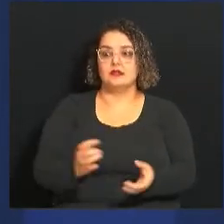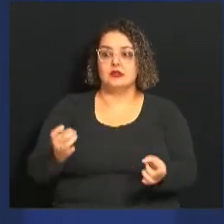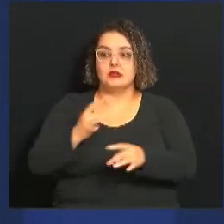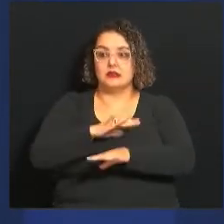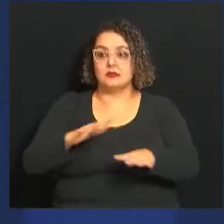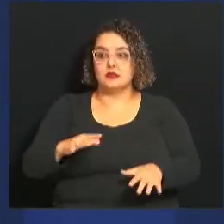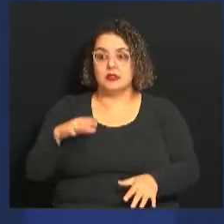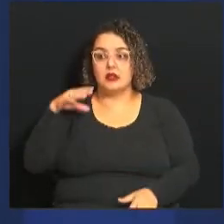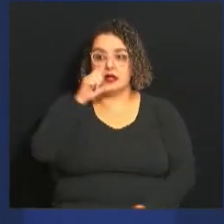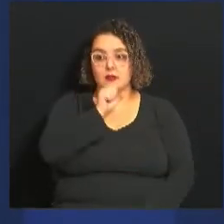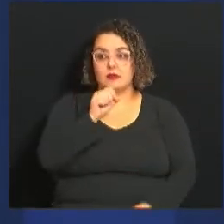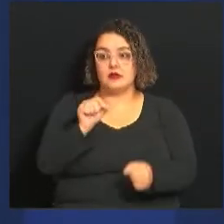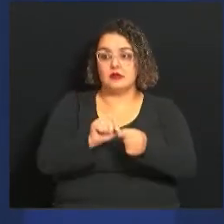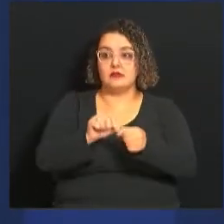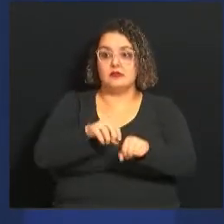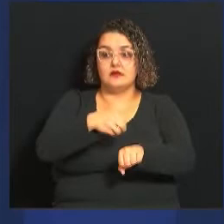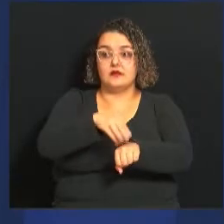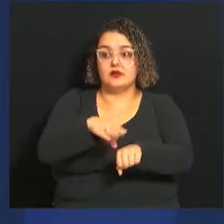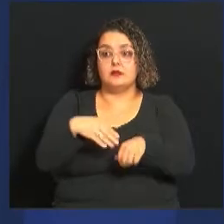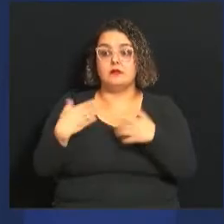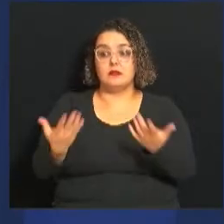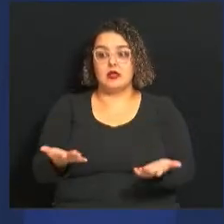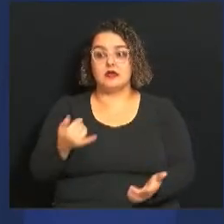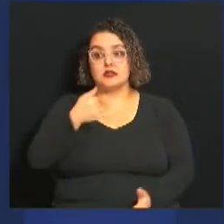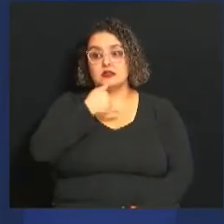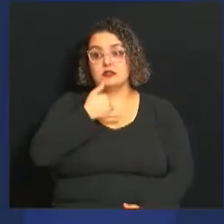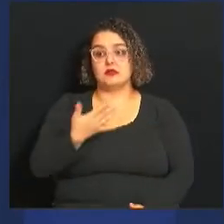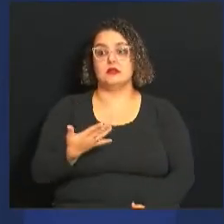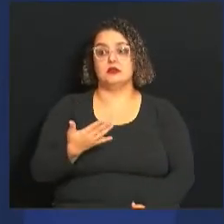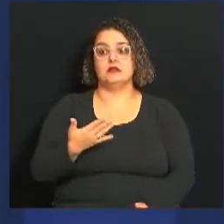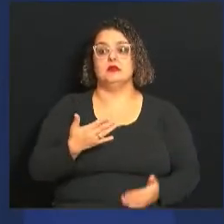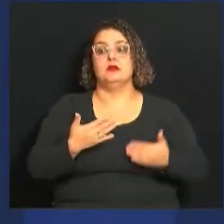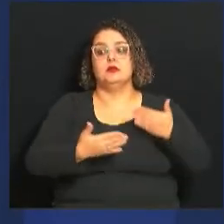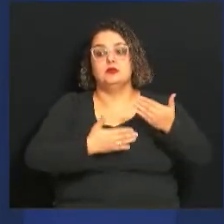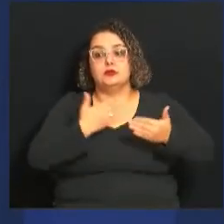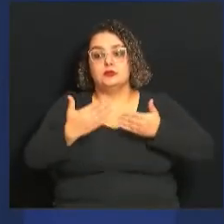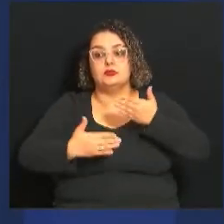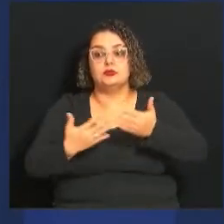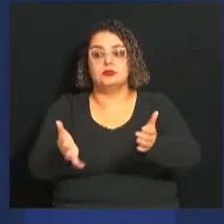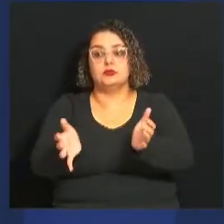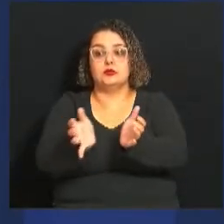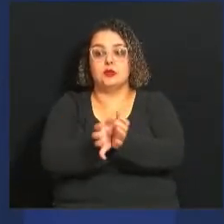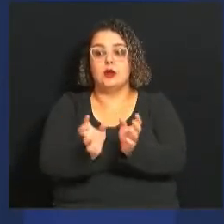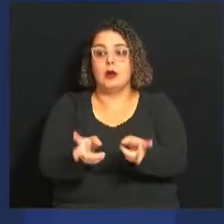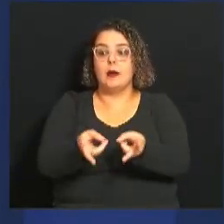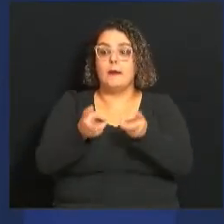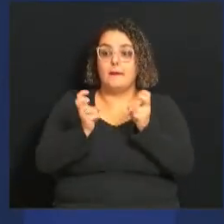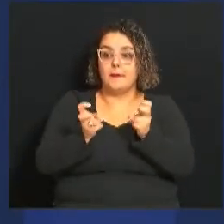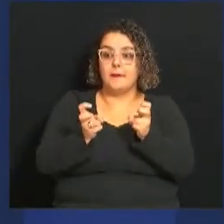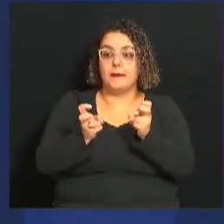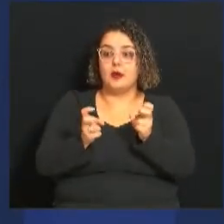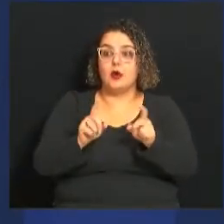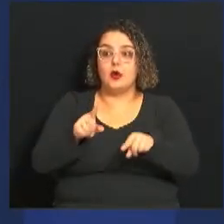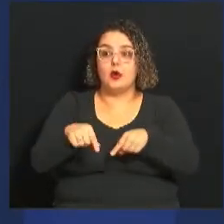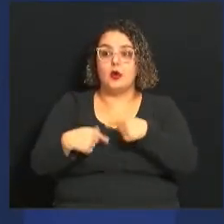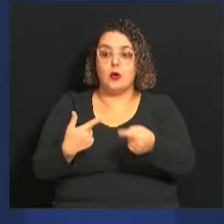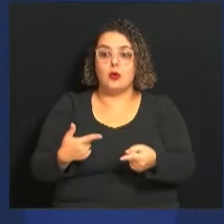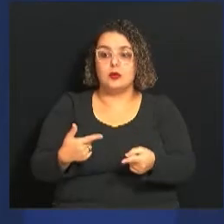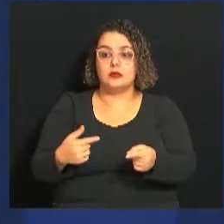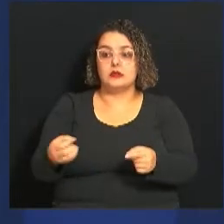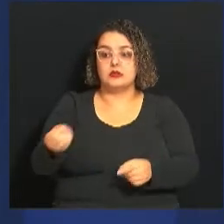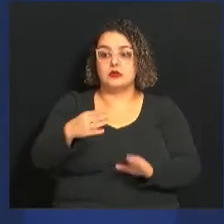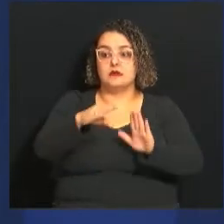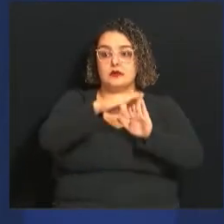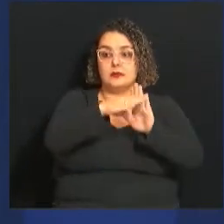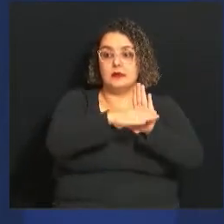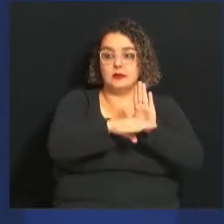os encaminhamentos. Mas, infelizmente, no decorrer da comissão, nós percebemos que surgiram novas pautas que precisam